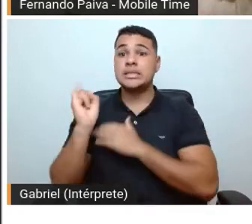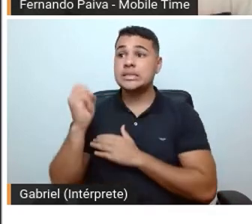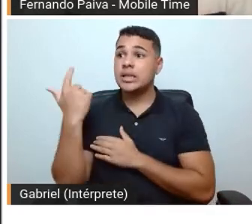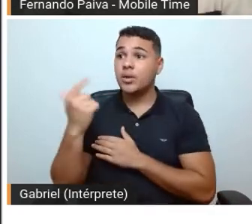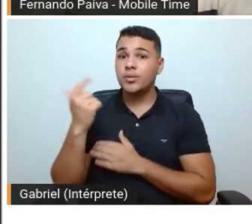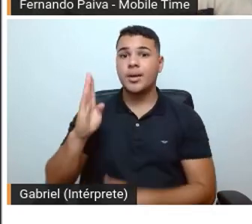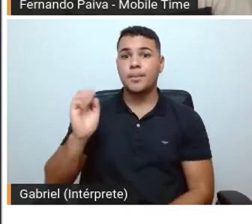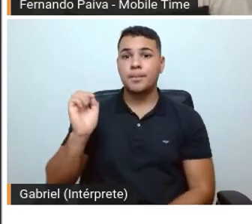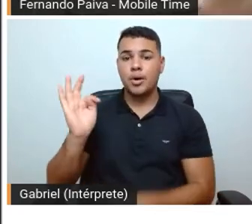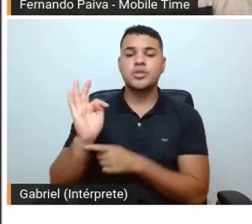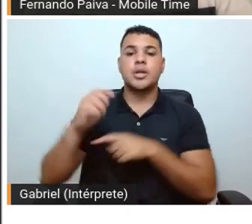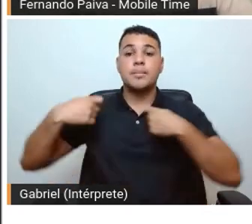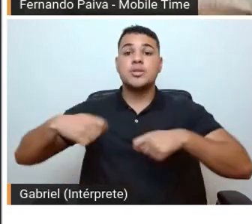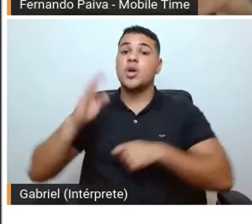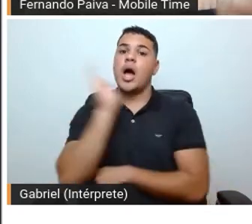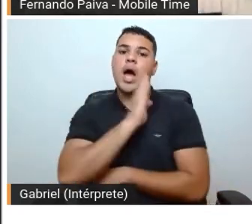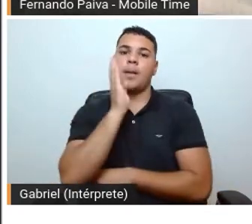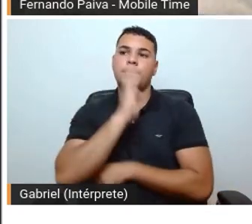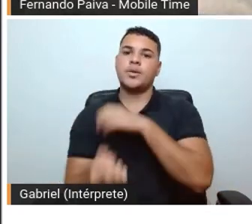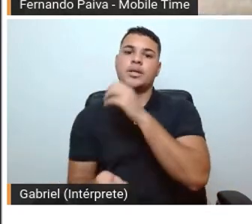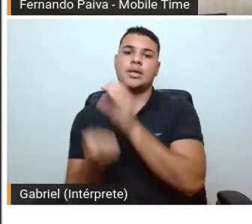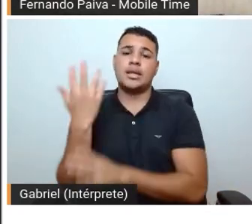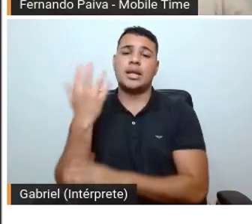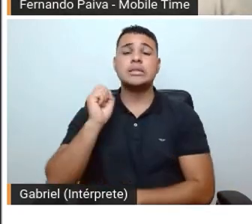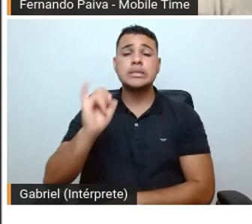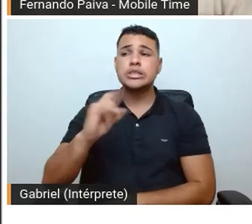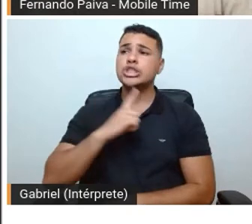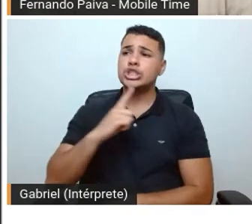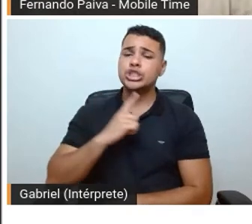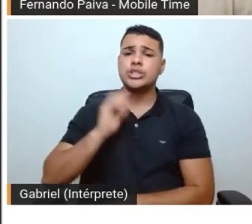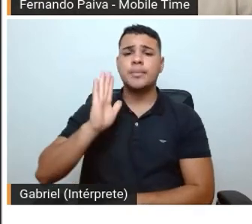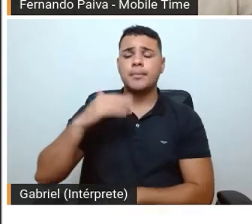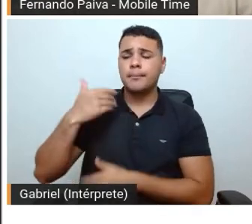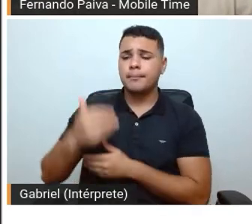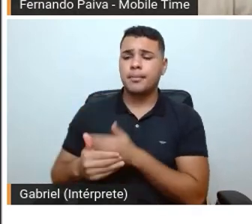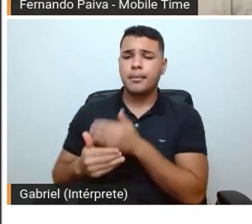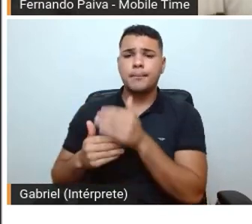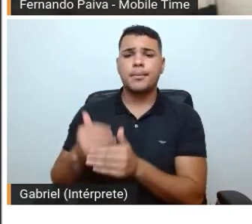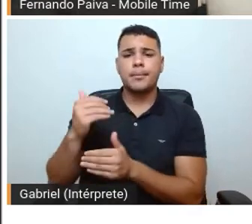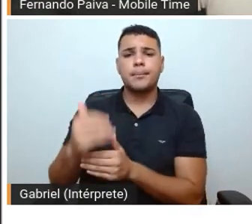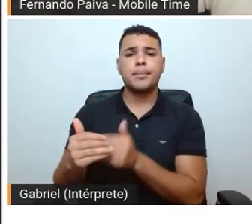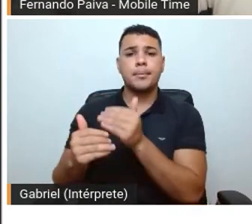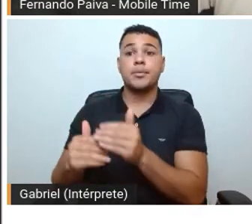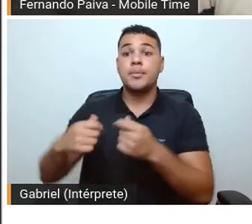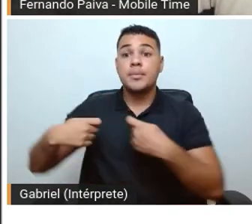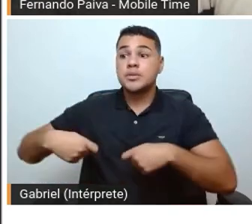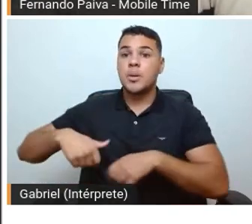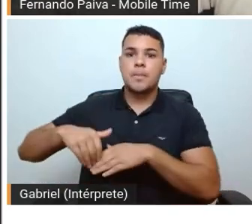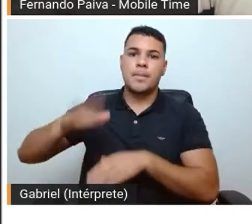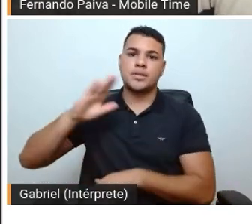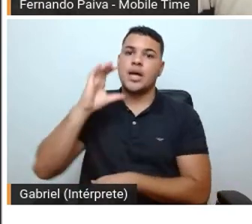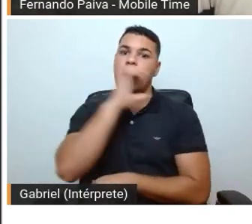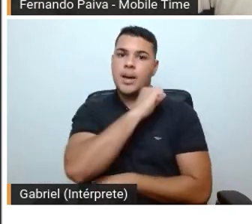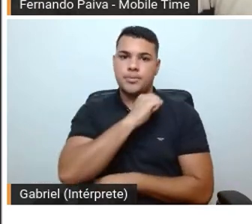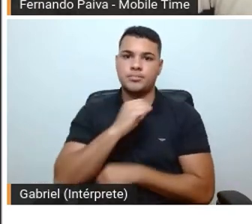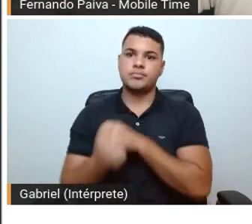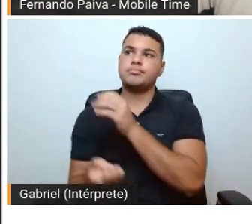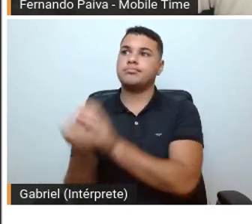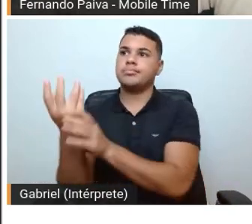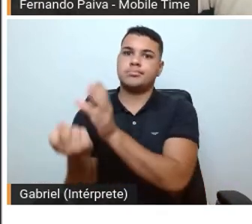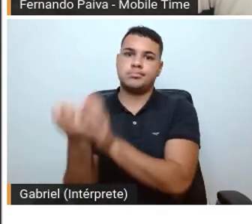teve que criar uma expressa esse já tinha estava devagar o projeto teve que acelerar para botar no no ar e eu acho que isso tem